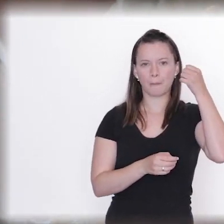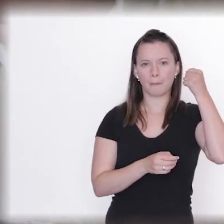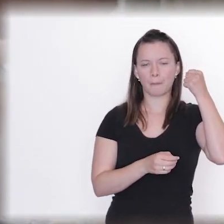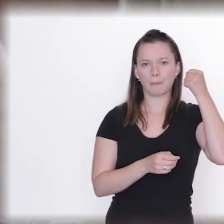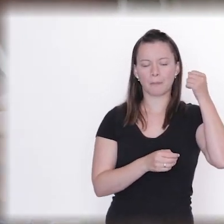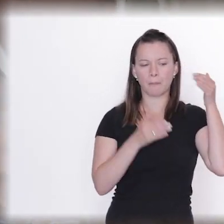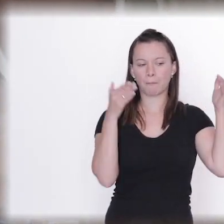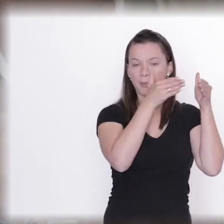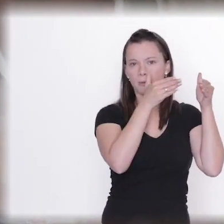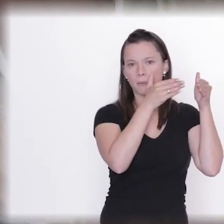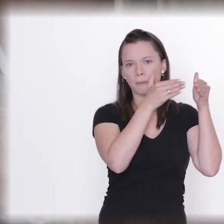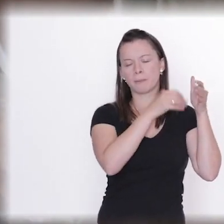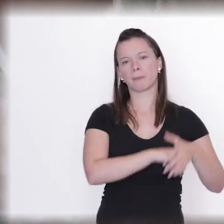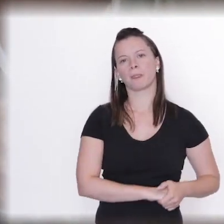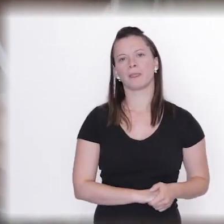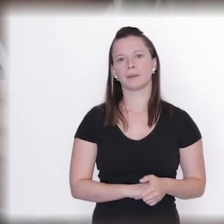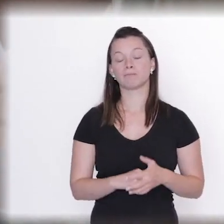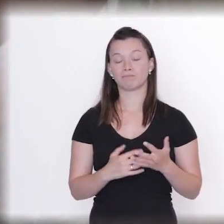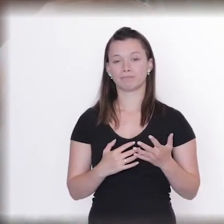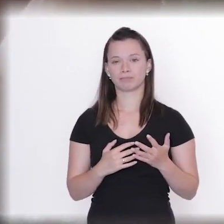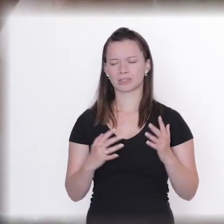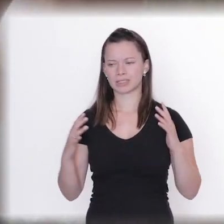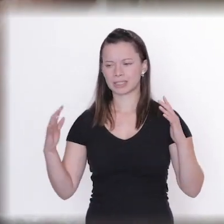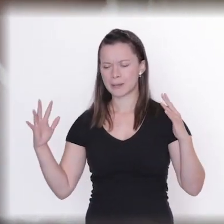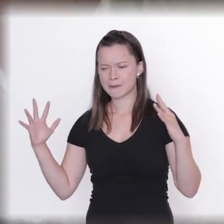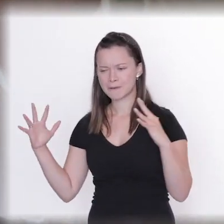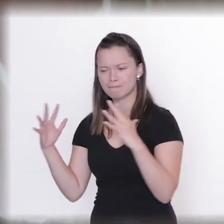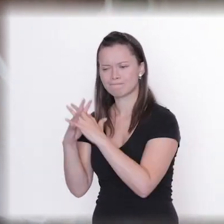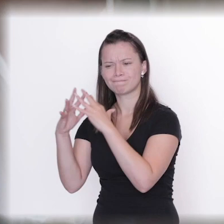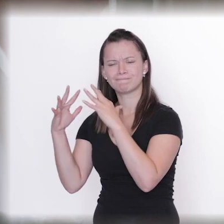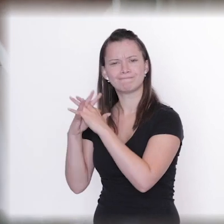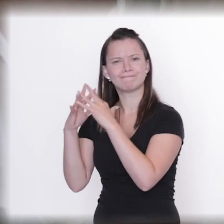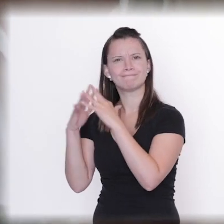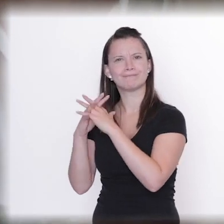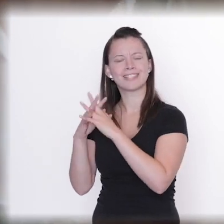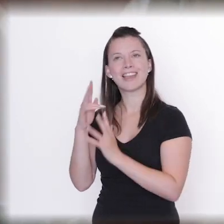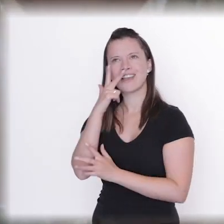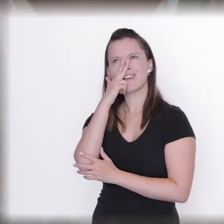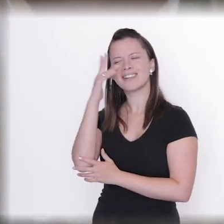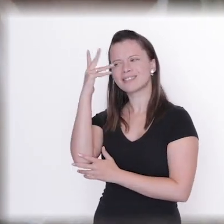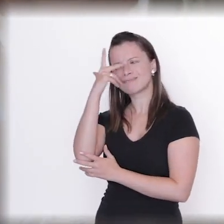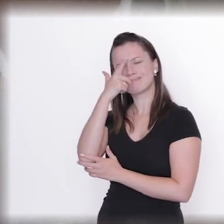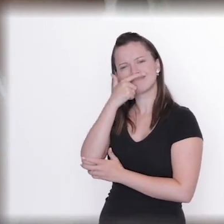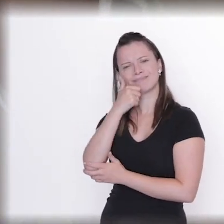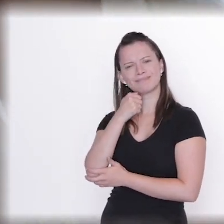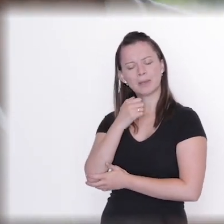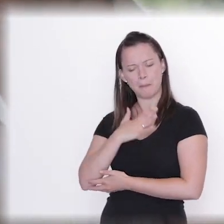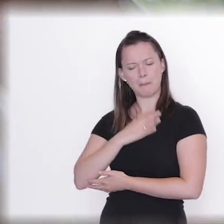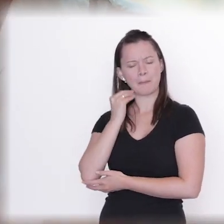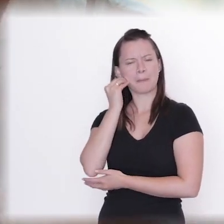Essa complexidade cultural das periferias, eu acho que é uma das coisas mais belas que ela tem. Tiro por mim.